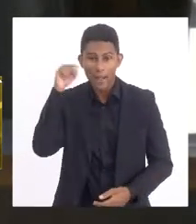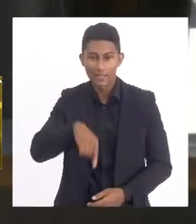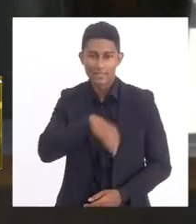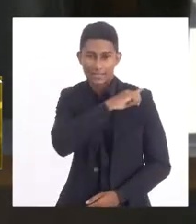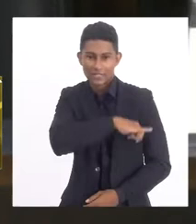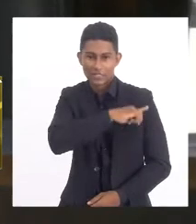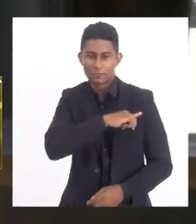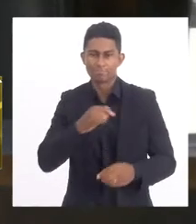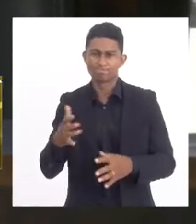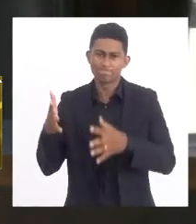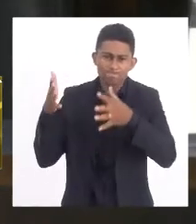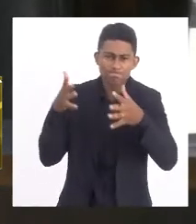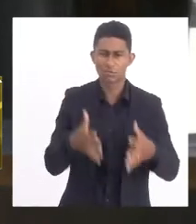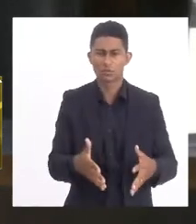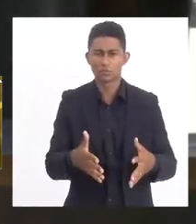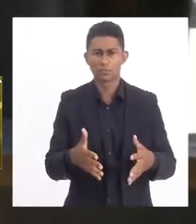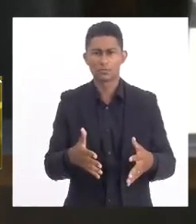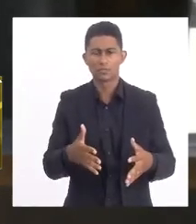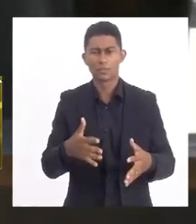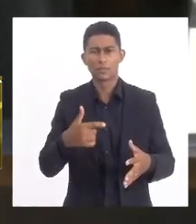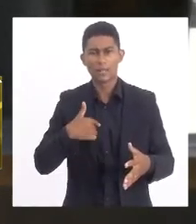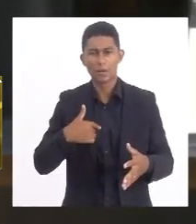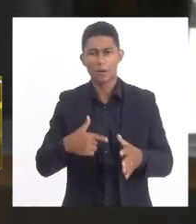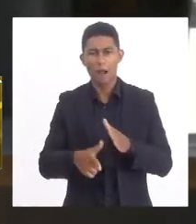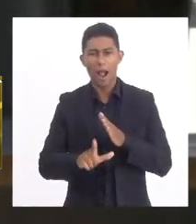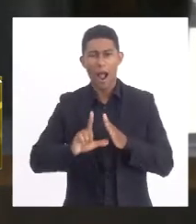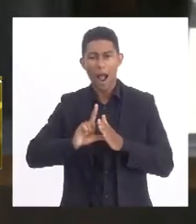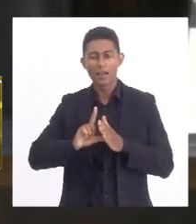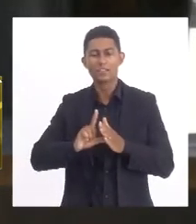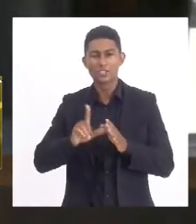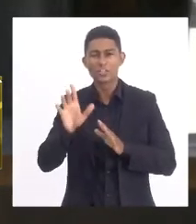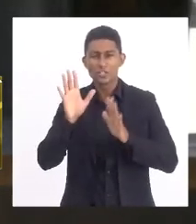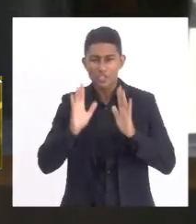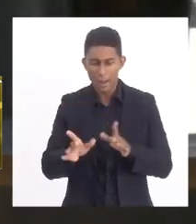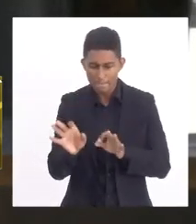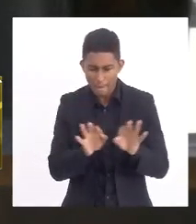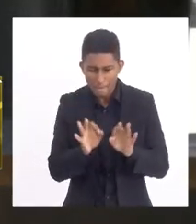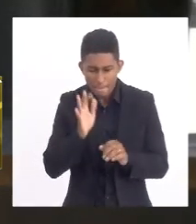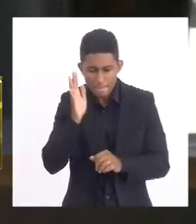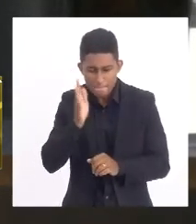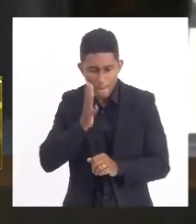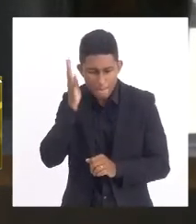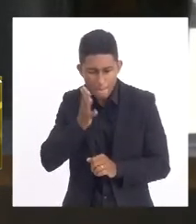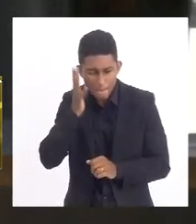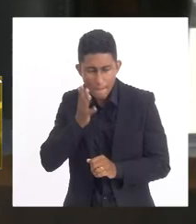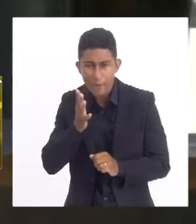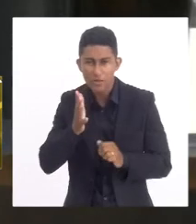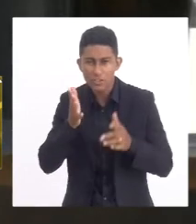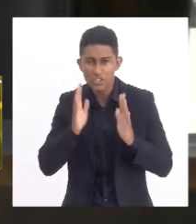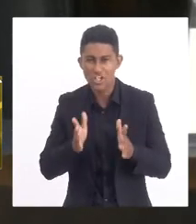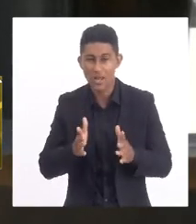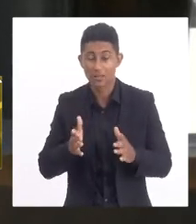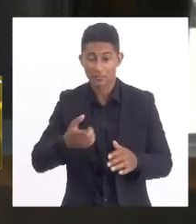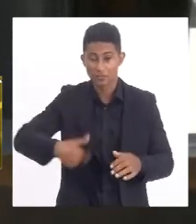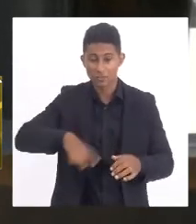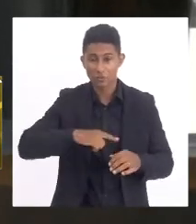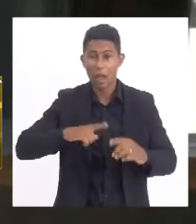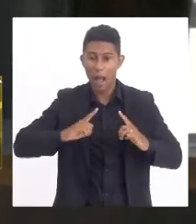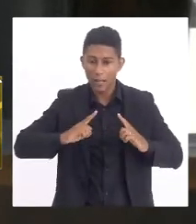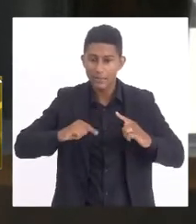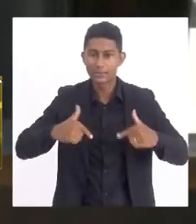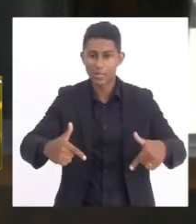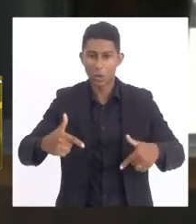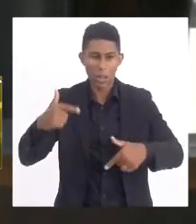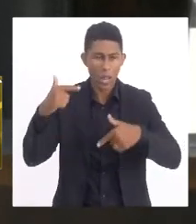Janeiro Ah e quando eu tinha um discurso preparado aqui e eu ia pontuar algumas ações querem barato realizou no turismo